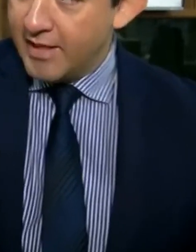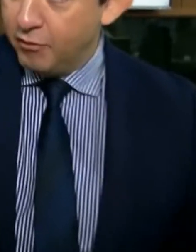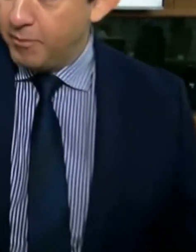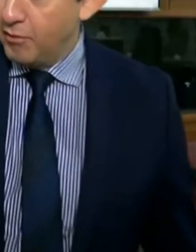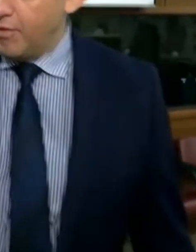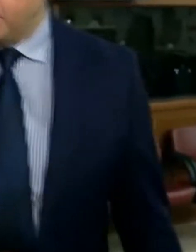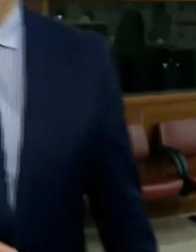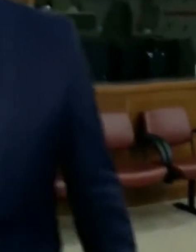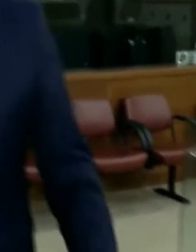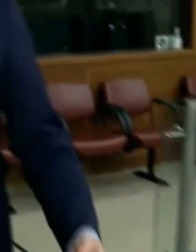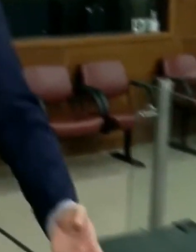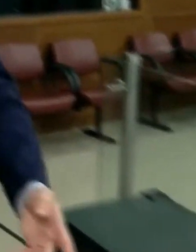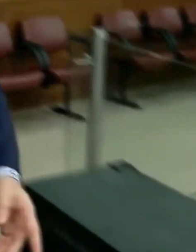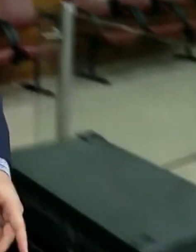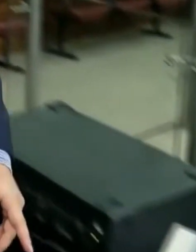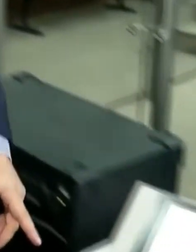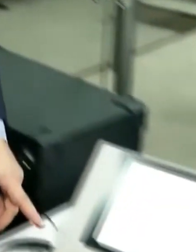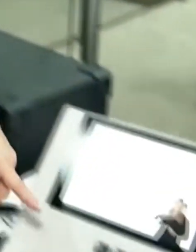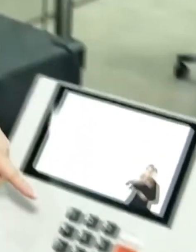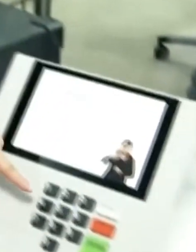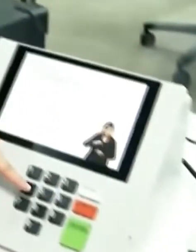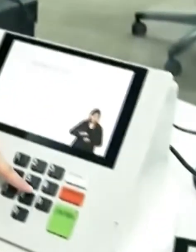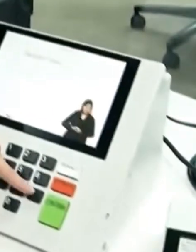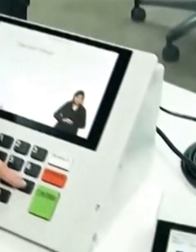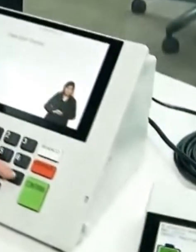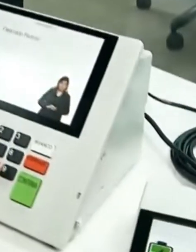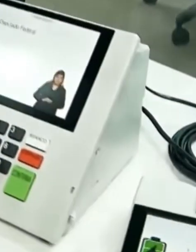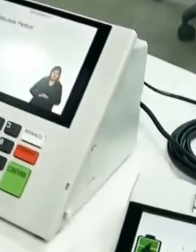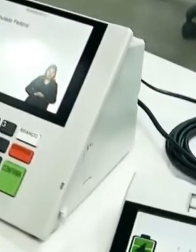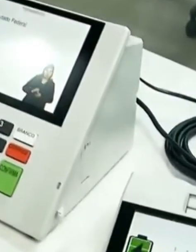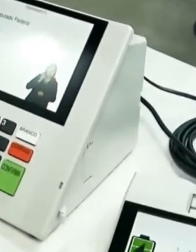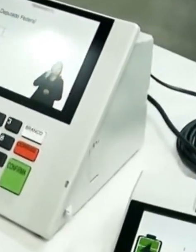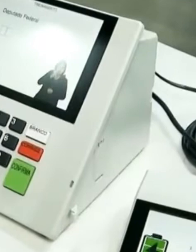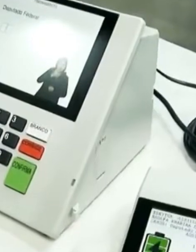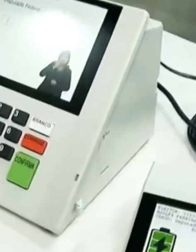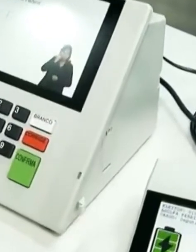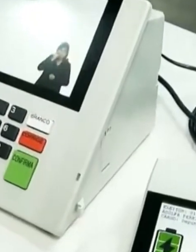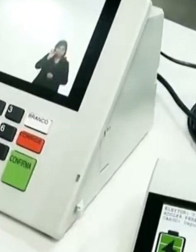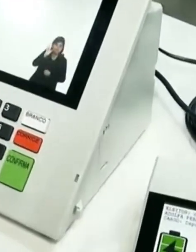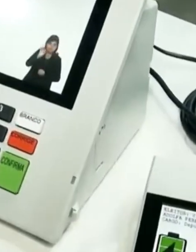que for digitado pelo leitor a urna também vai falar para ele e